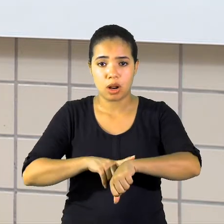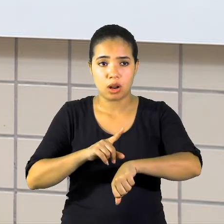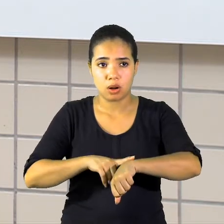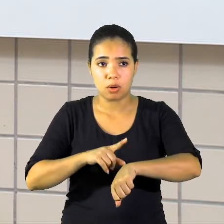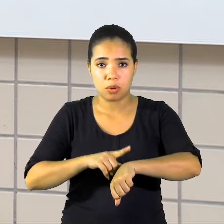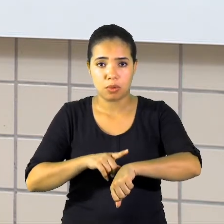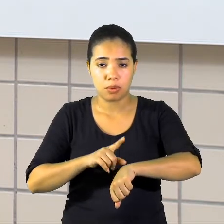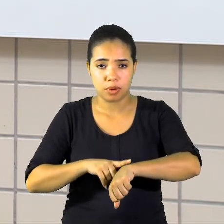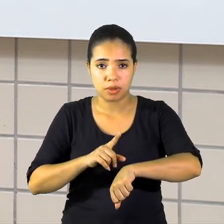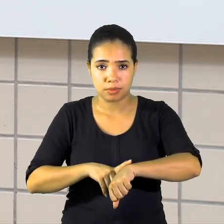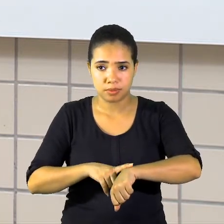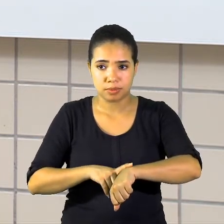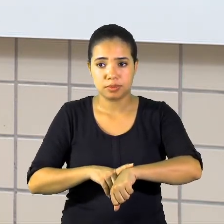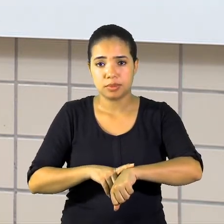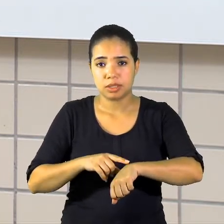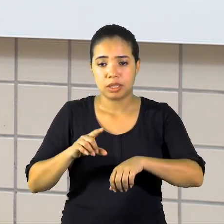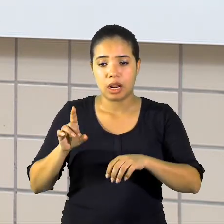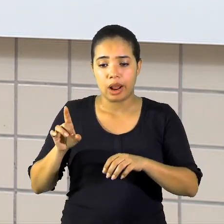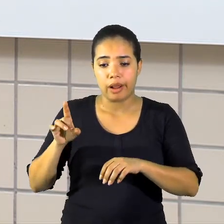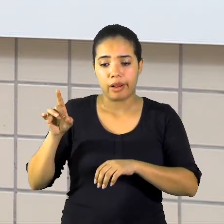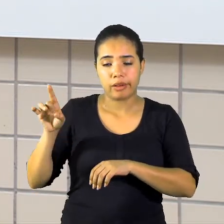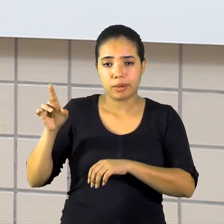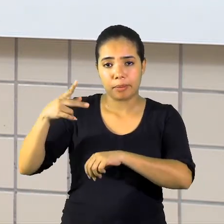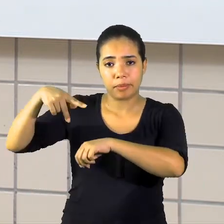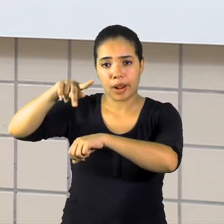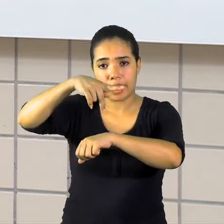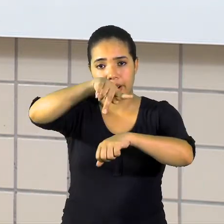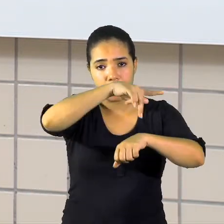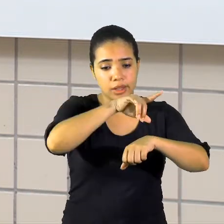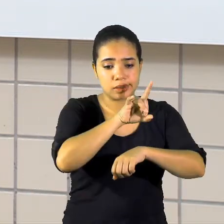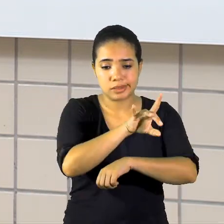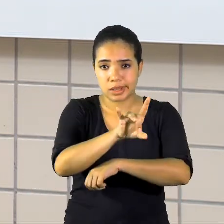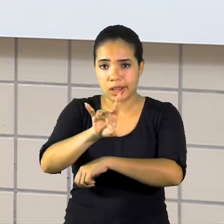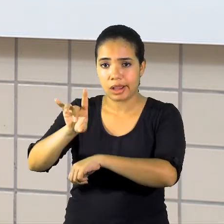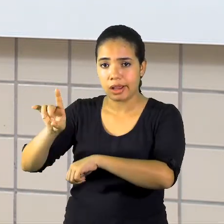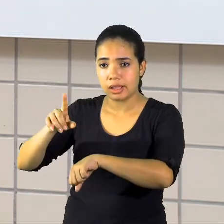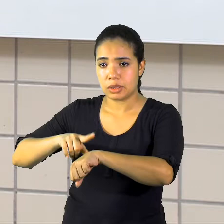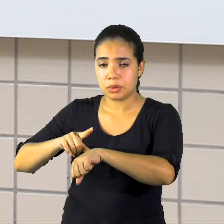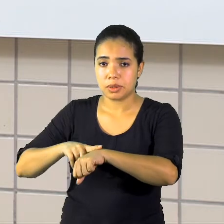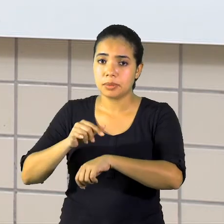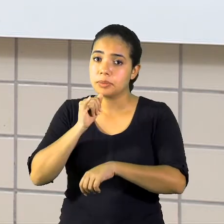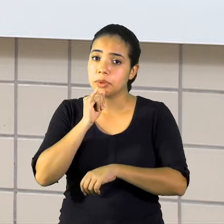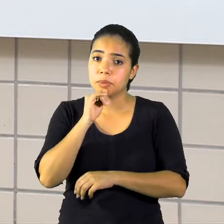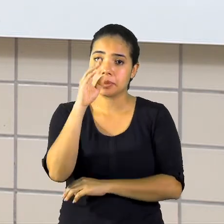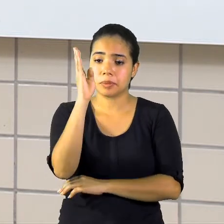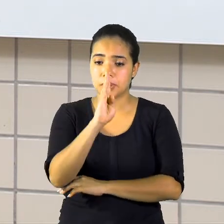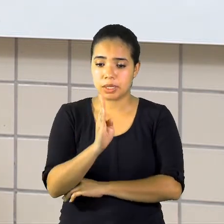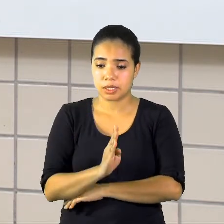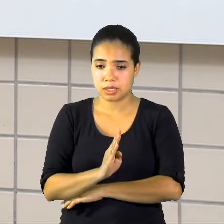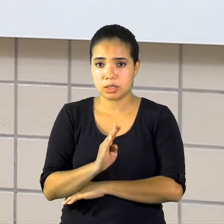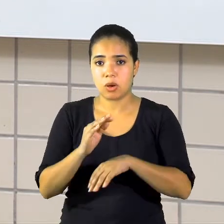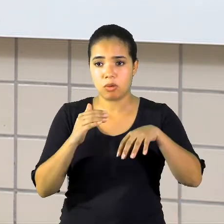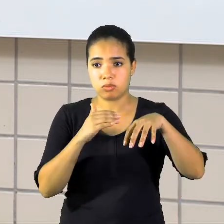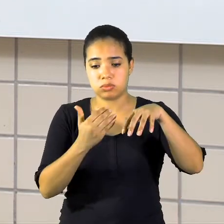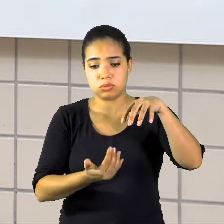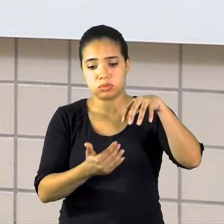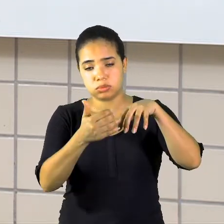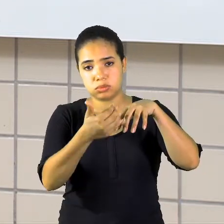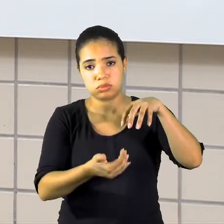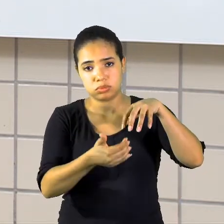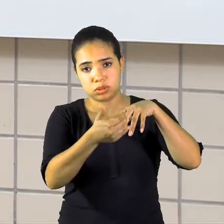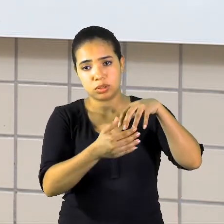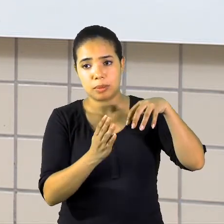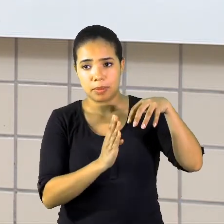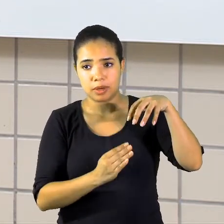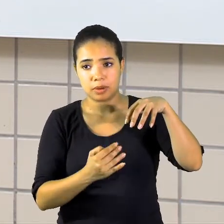do horário de cada país, de cada região. O Brasil, por exemplo, mais de um meridiano corta o Brasil. Só